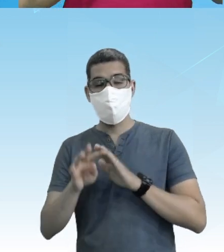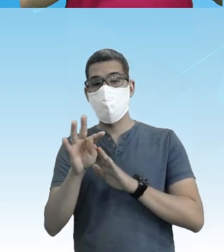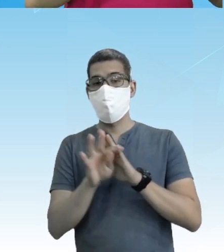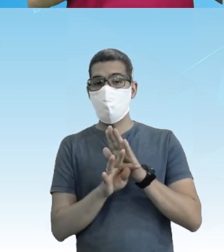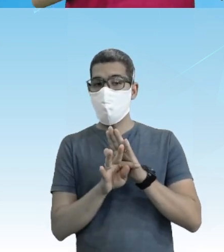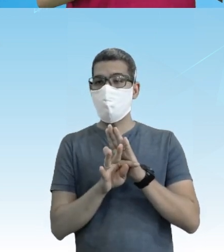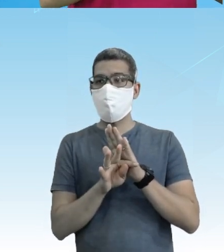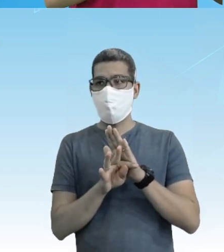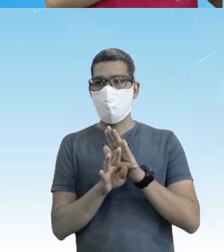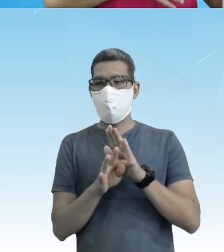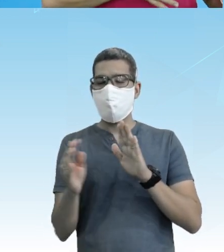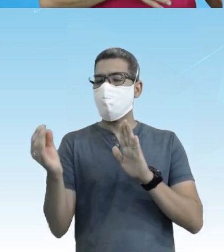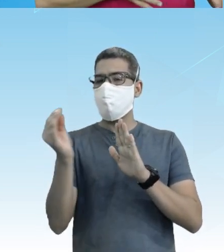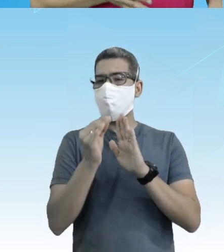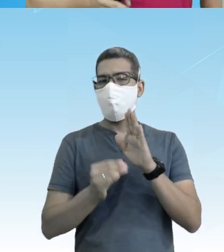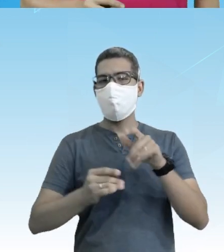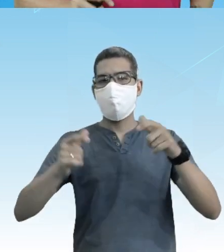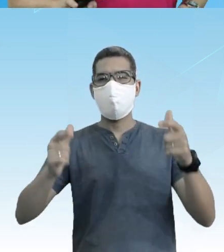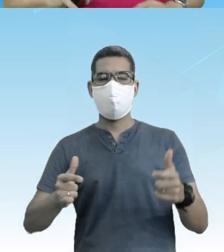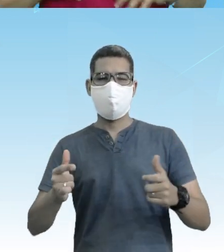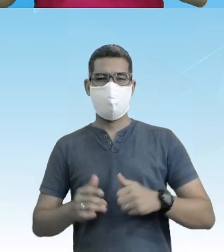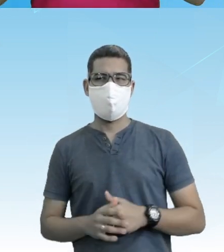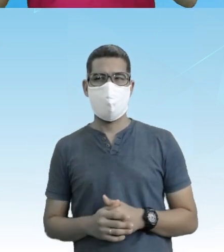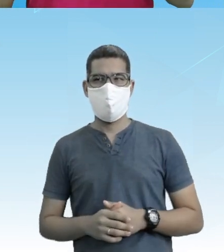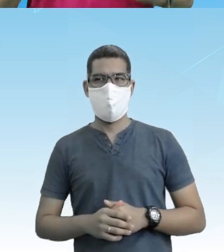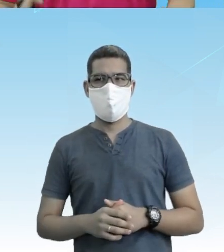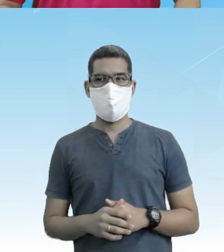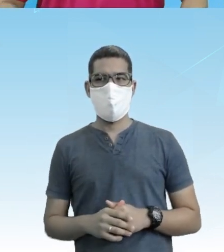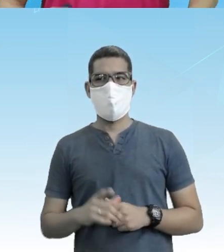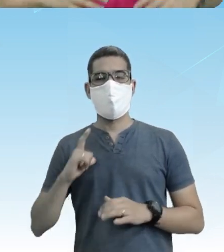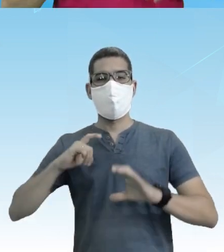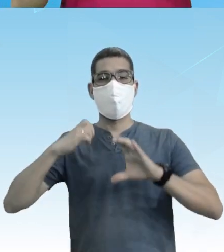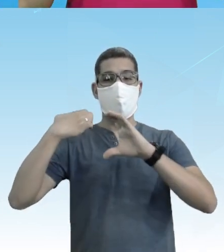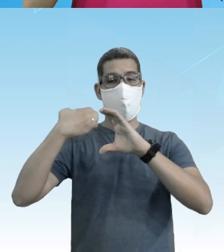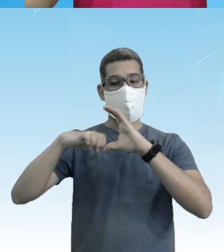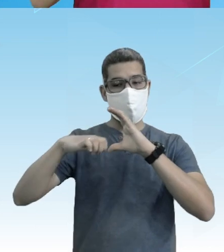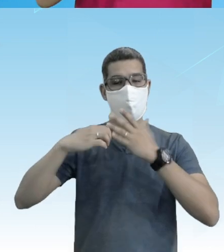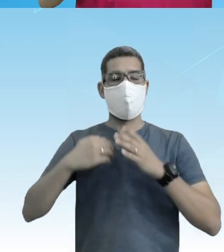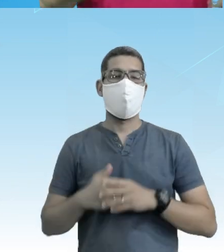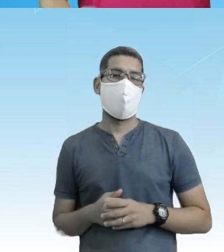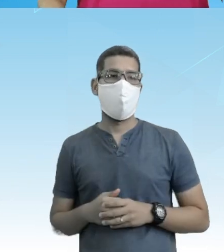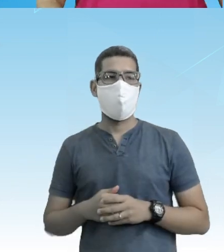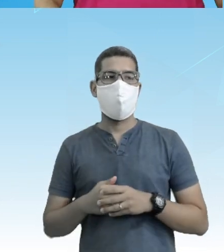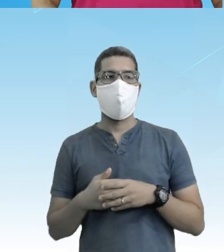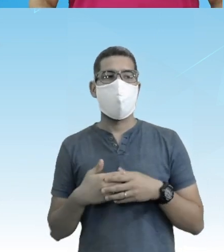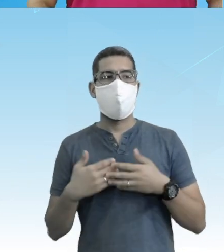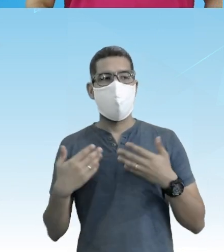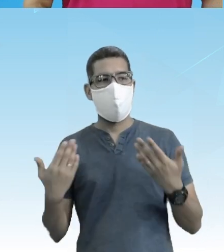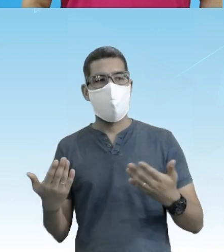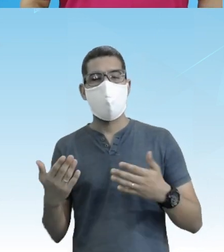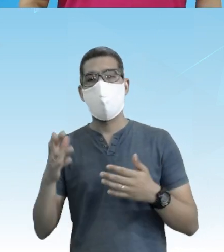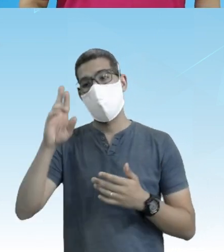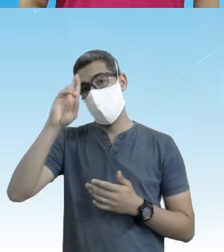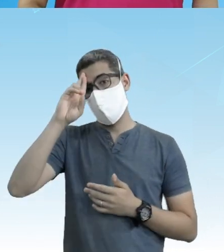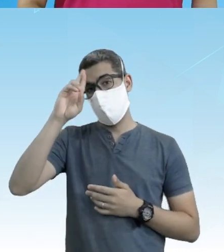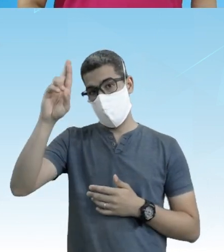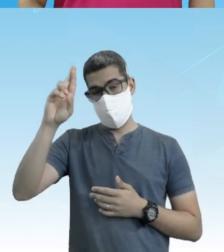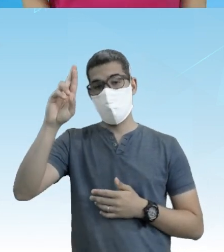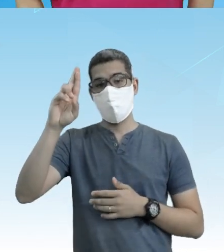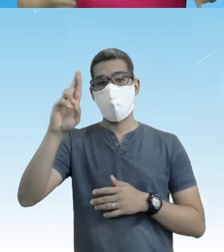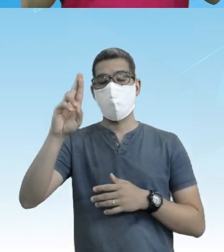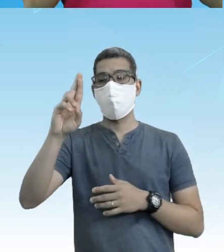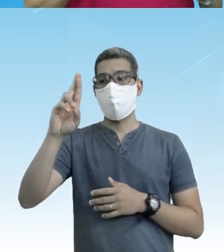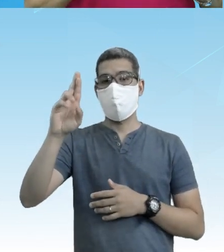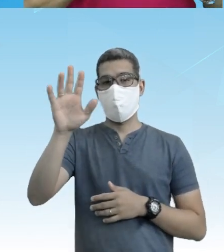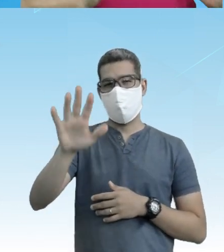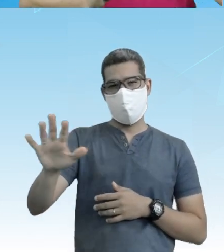ser hospedado? Certo? Será um e-mail, certo? Que nós vamos mandar para uma autoridade constituída.